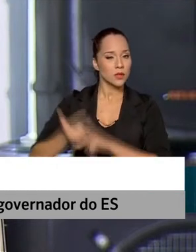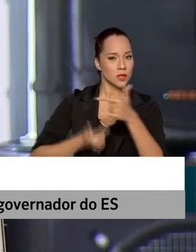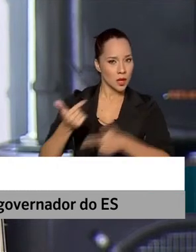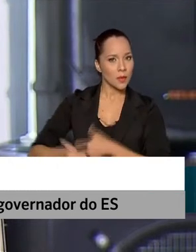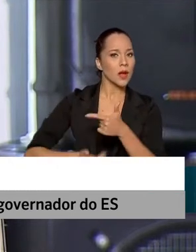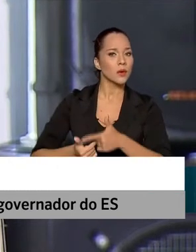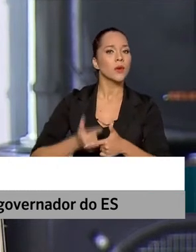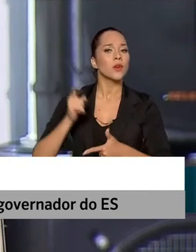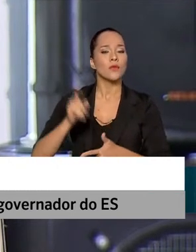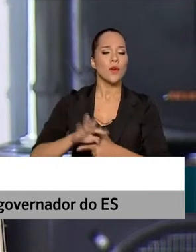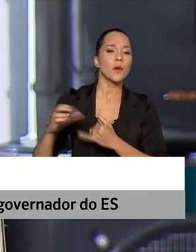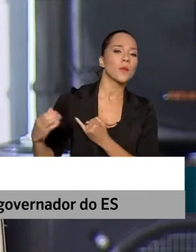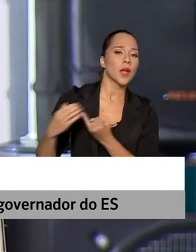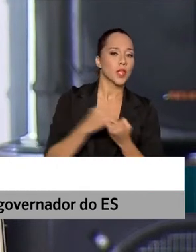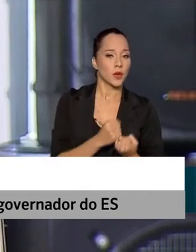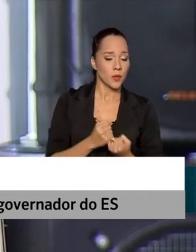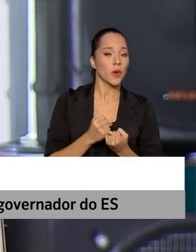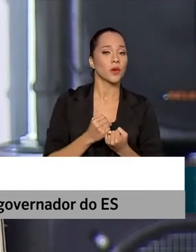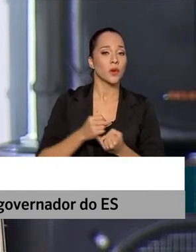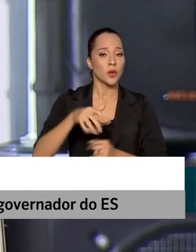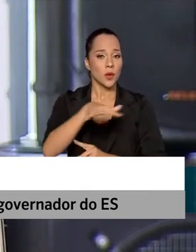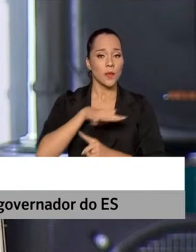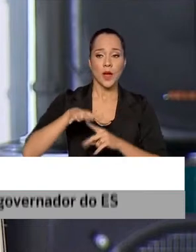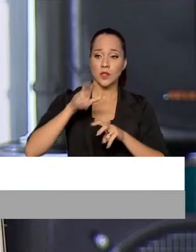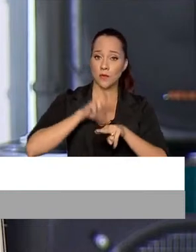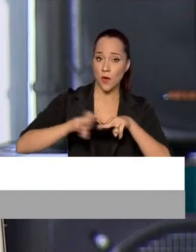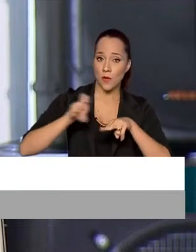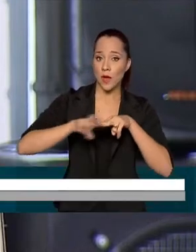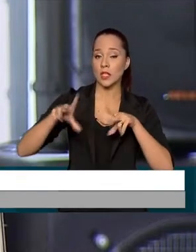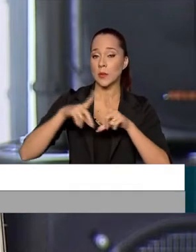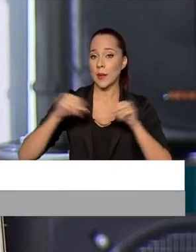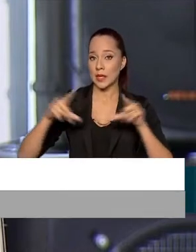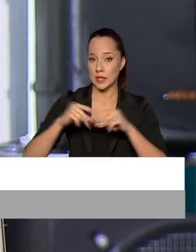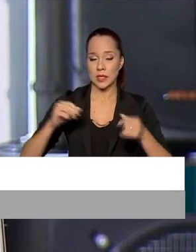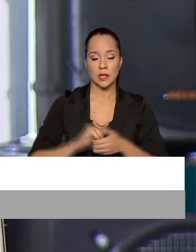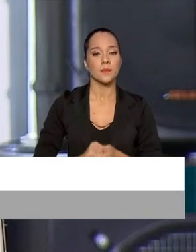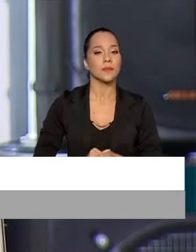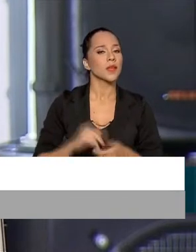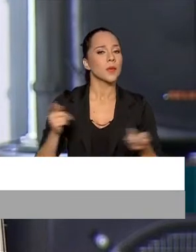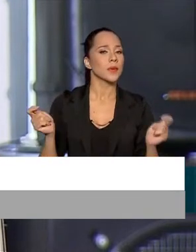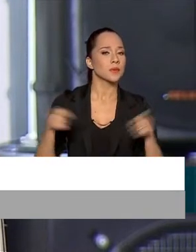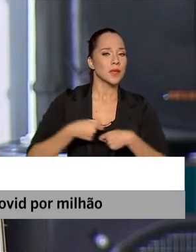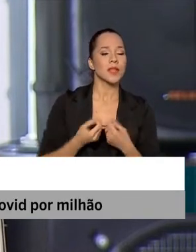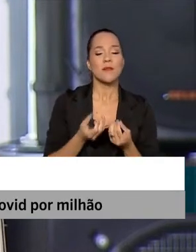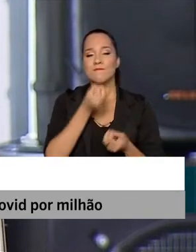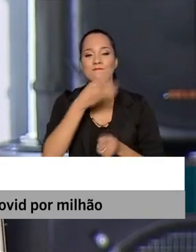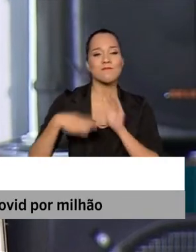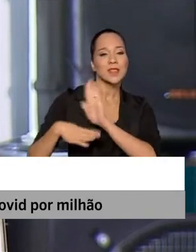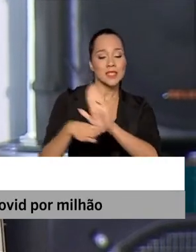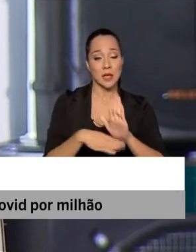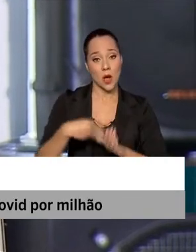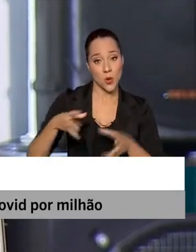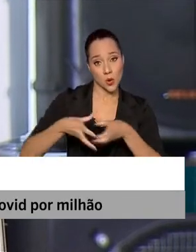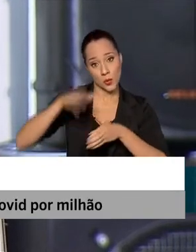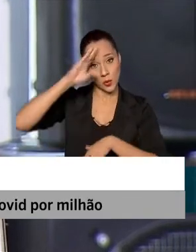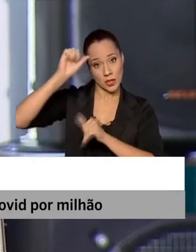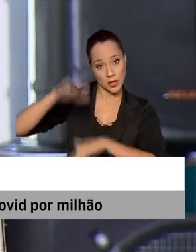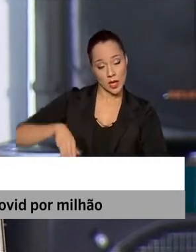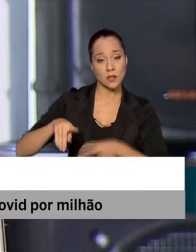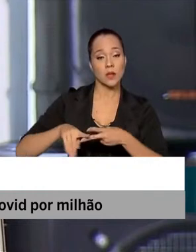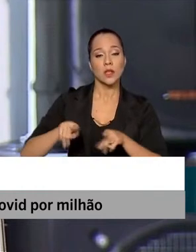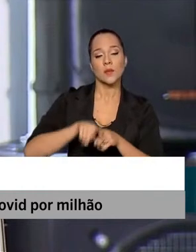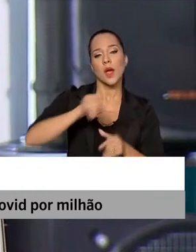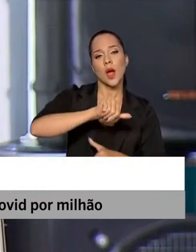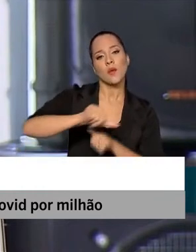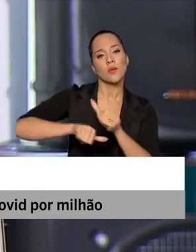a alienação patrimonial do Pátio Ferroviário de Brasília, que possibilitará grandes benefícios ao Exército, como a